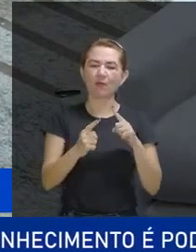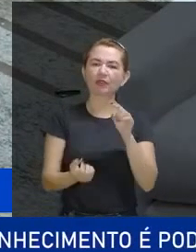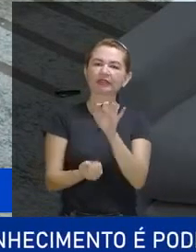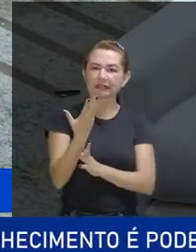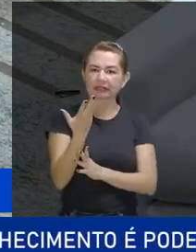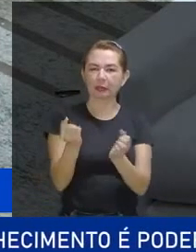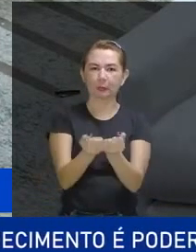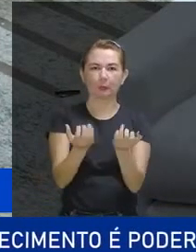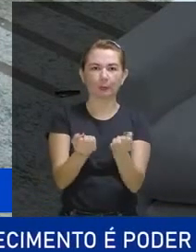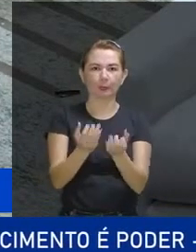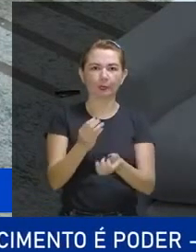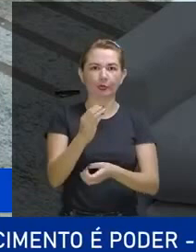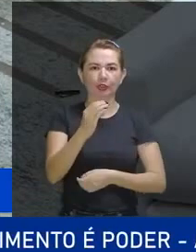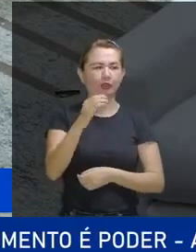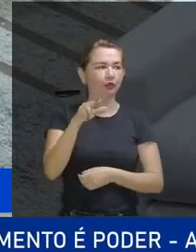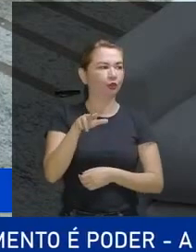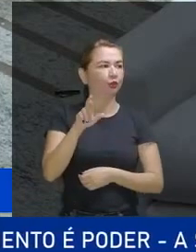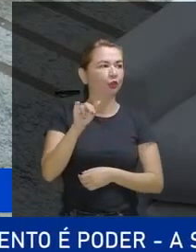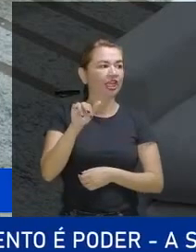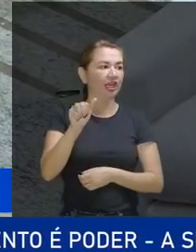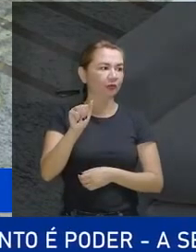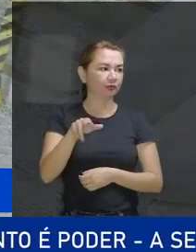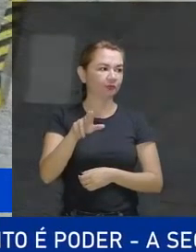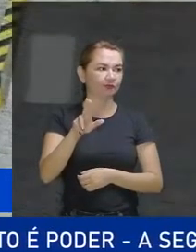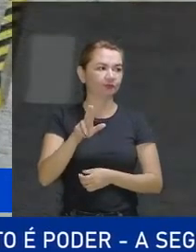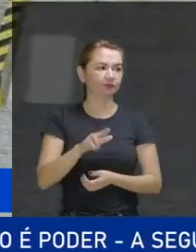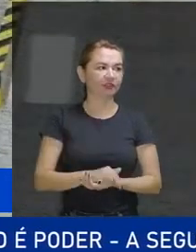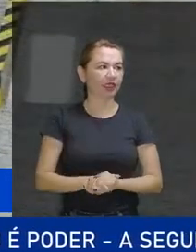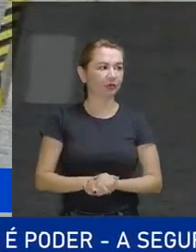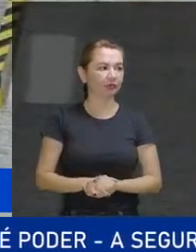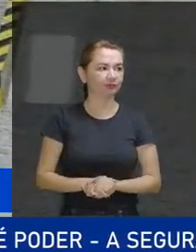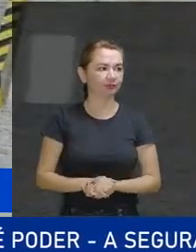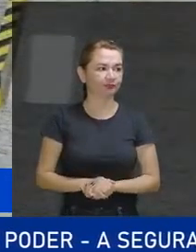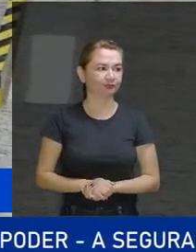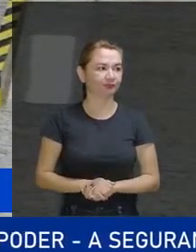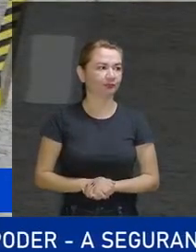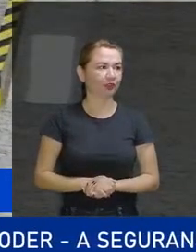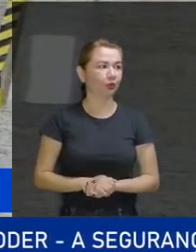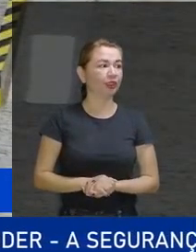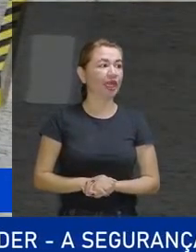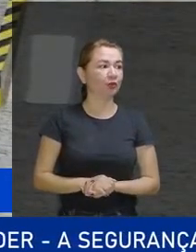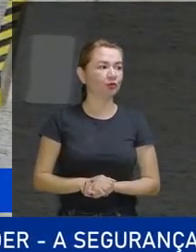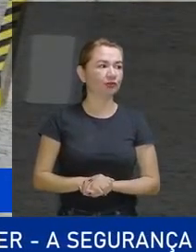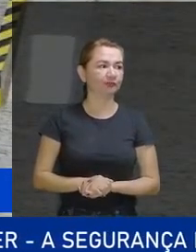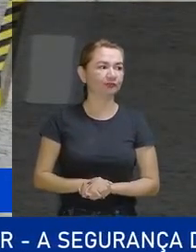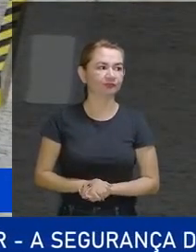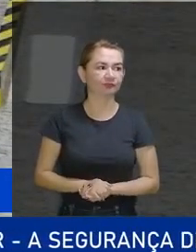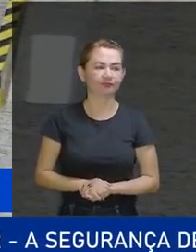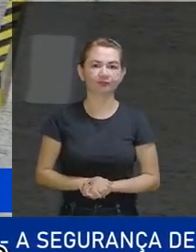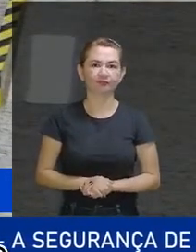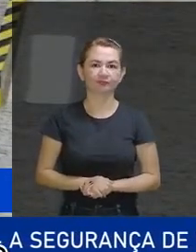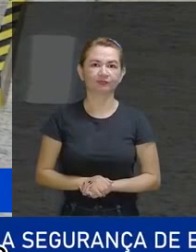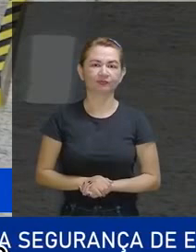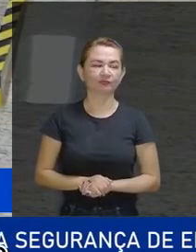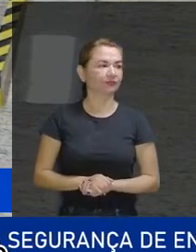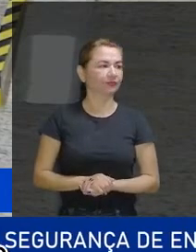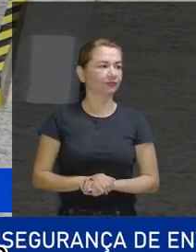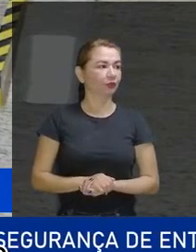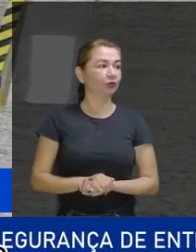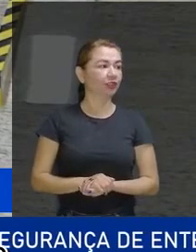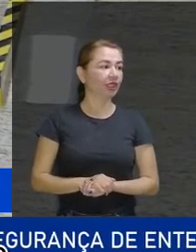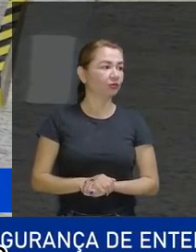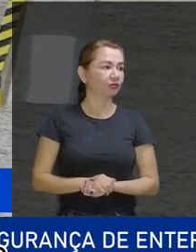E essa canção chama Curiaú. E quando eu percebi que nós somos... Eu vou